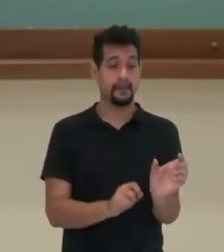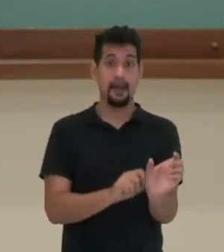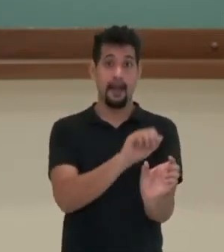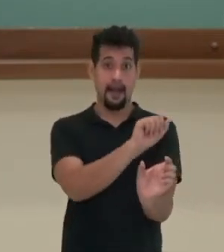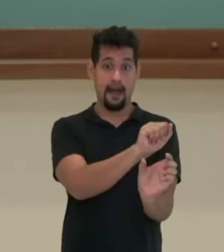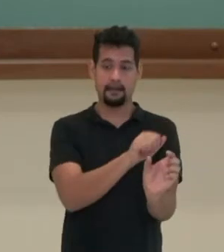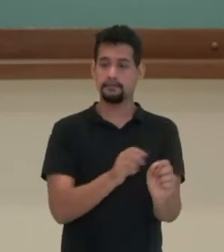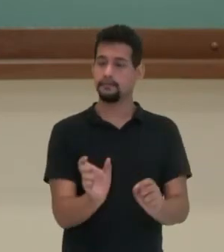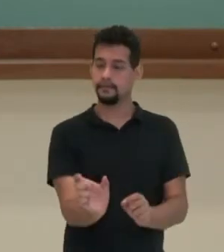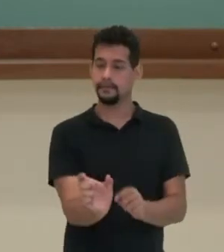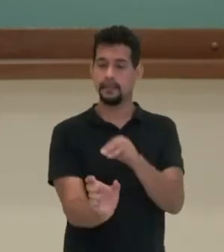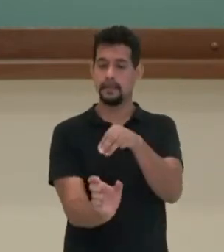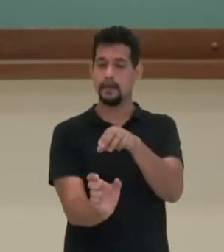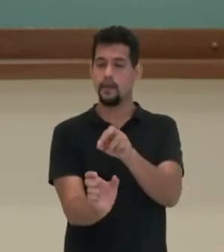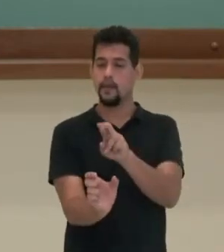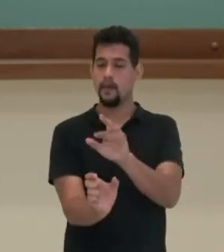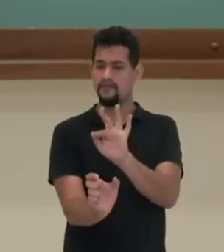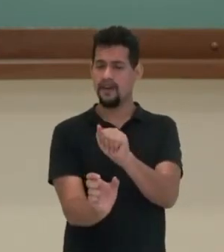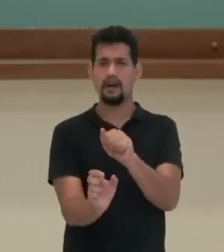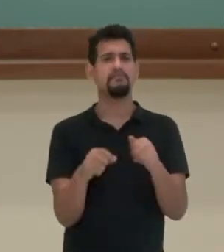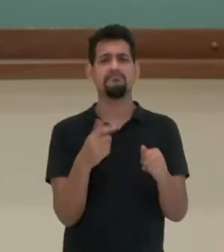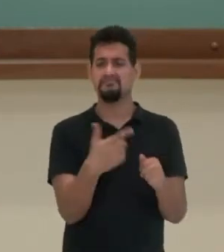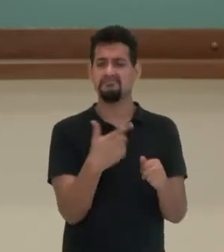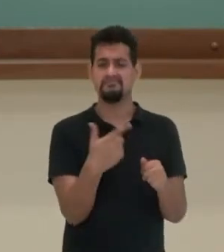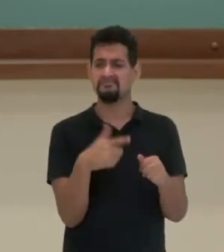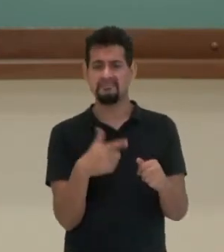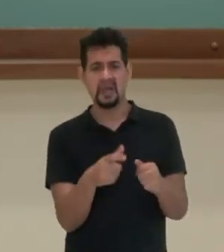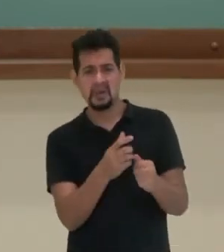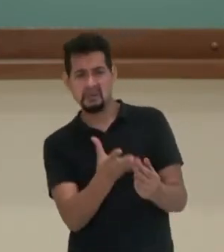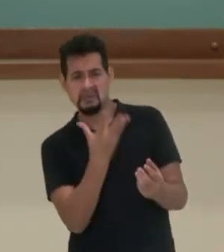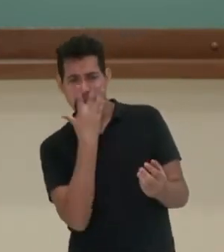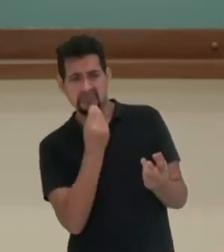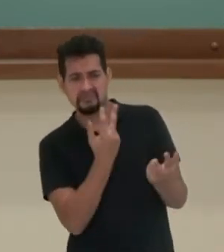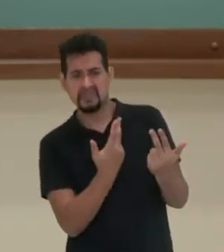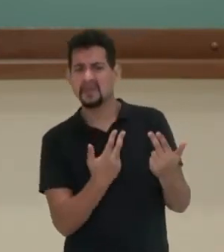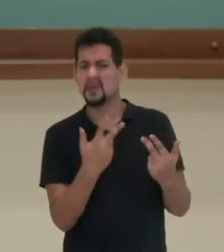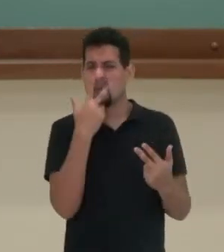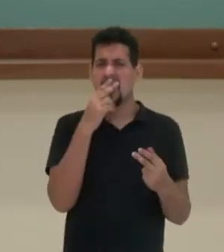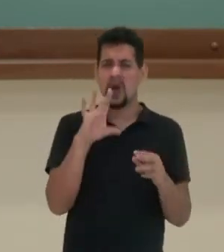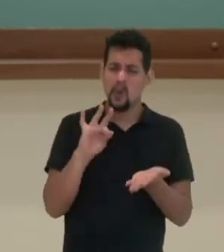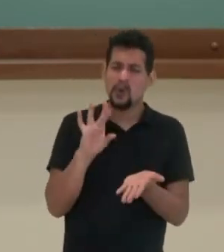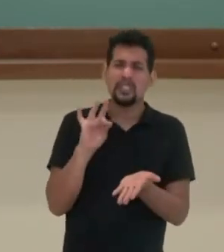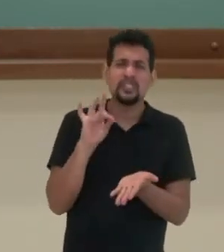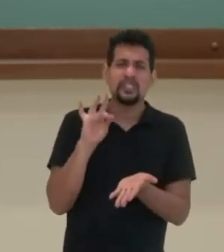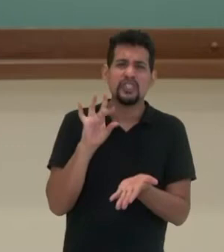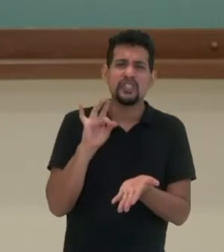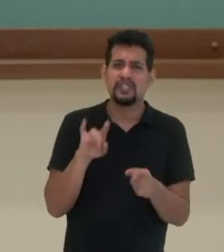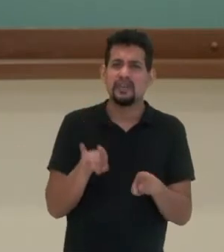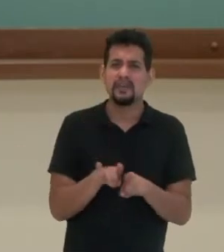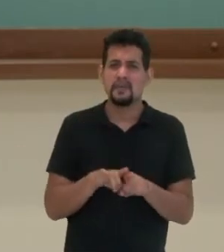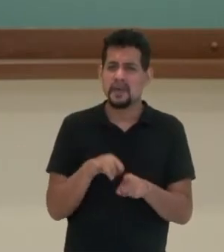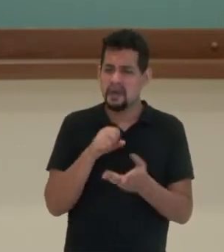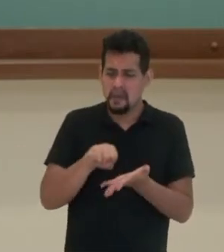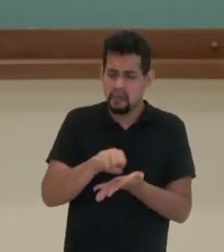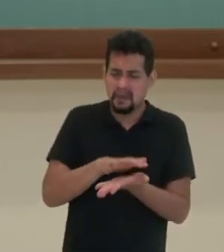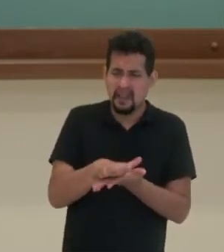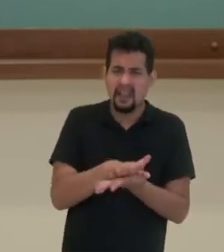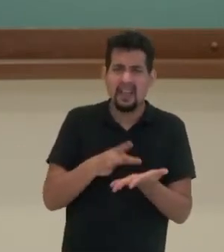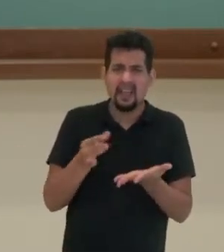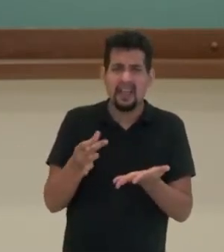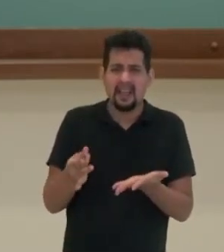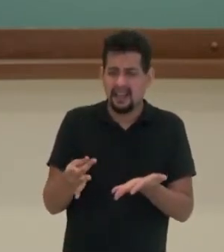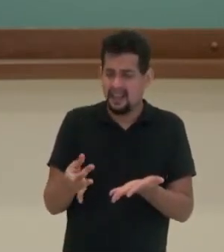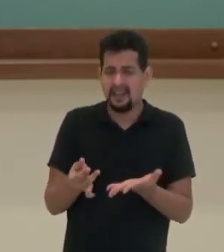forma definida. E ele parece com um gel ou como se fosse uma maionese. Ele tem